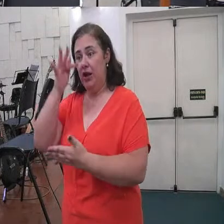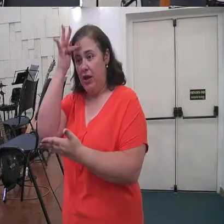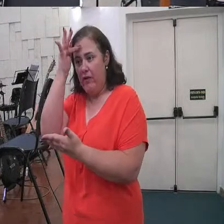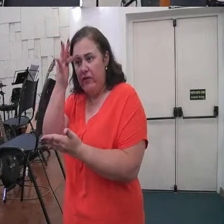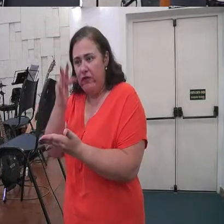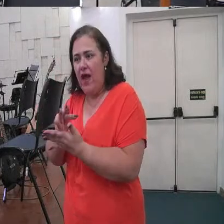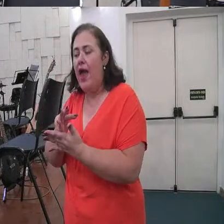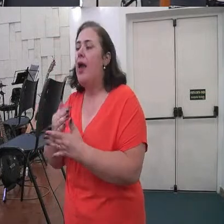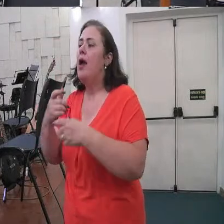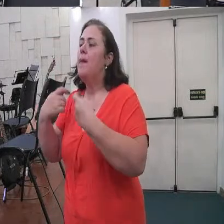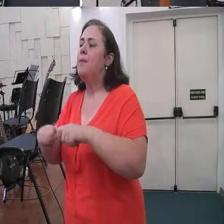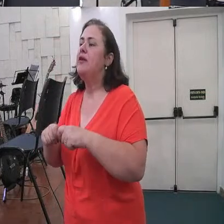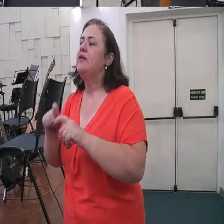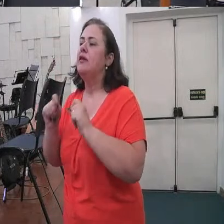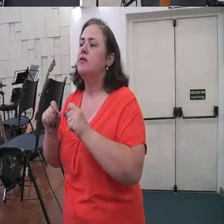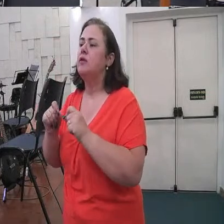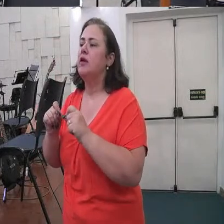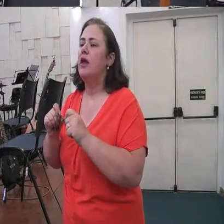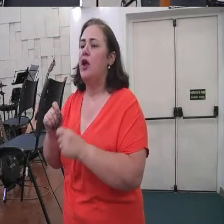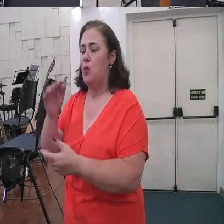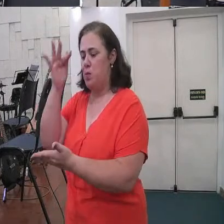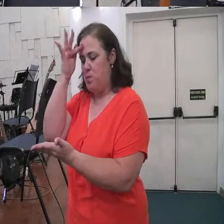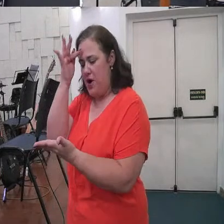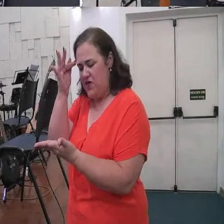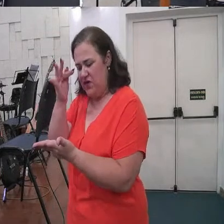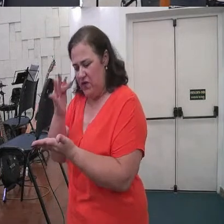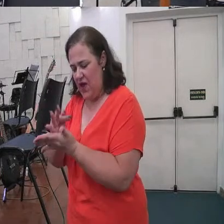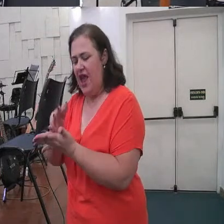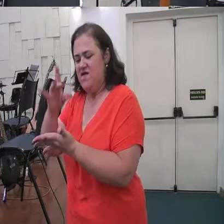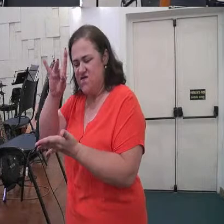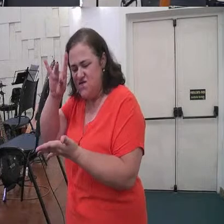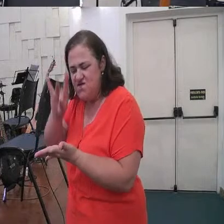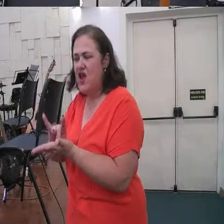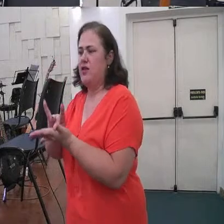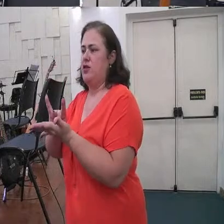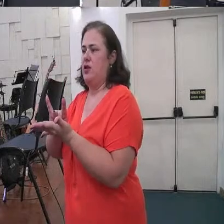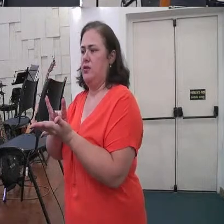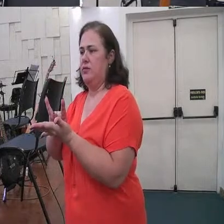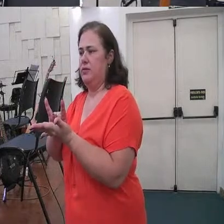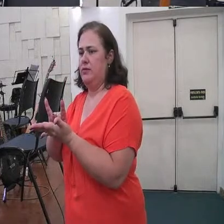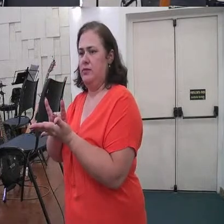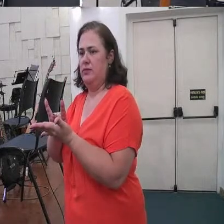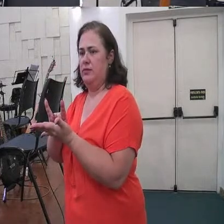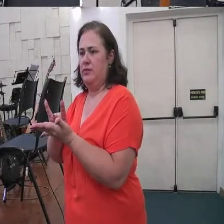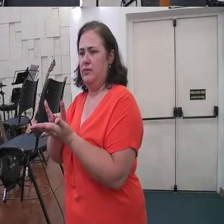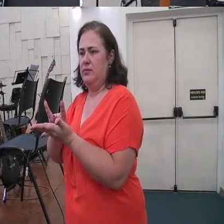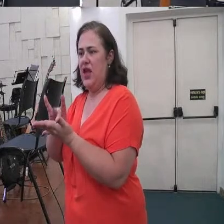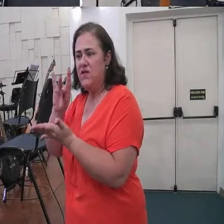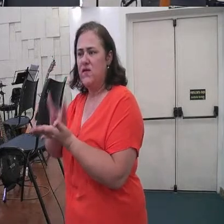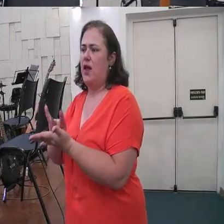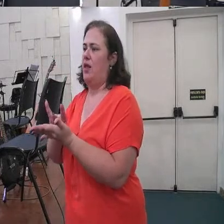como e em quem você crê. Essa noite, o Senhor está nos